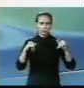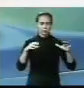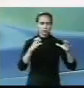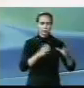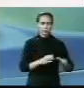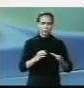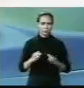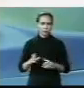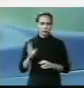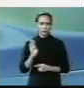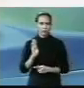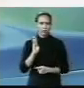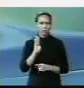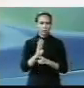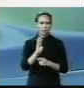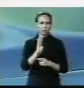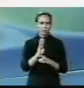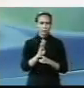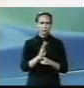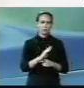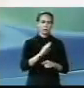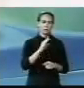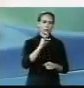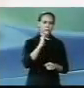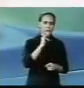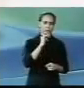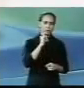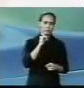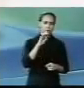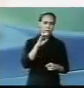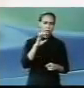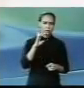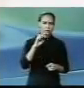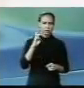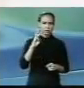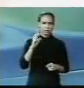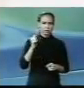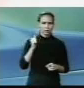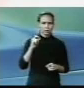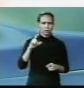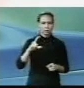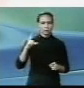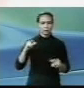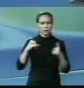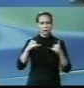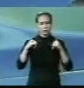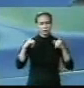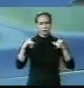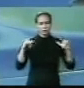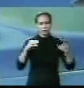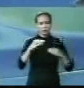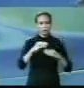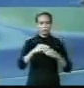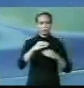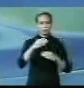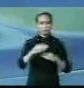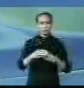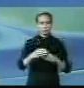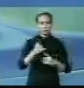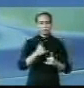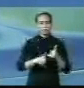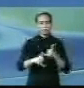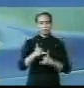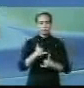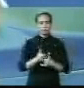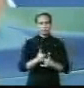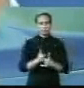um firewall, né, a redes externas ou à internet. Então, como eu falei, né, a situação ideal é que